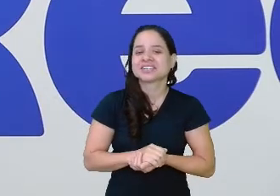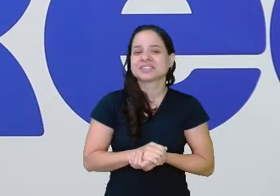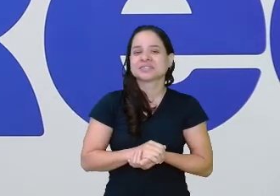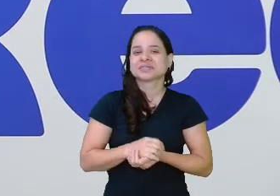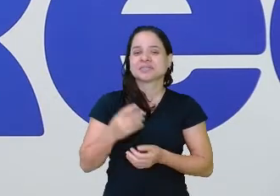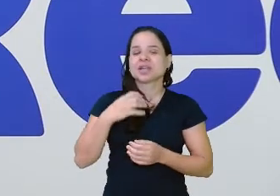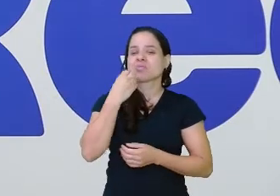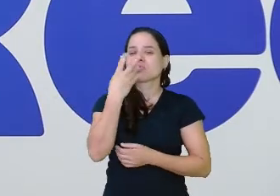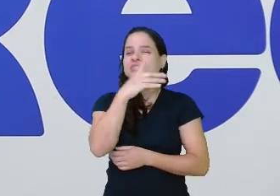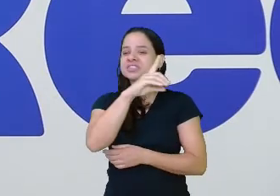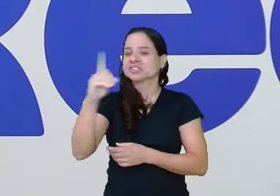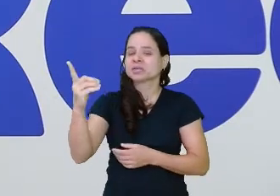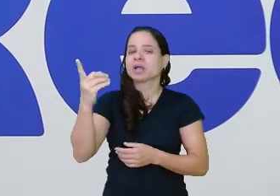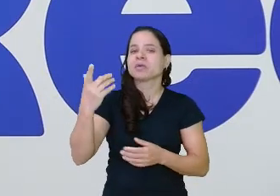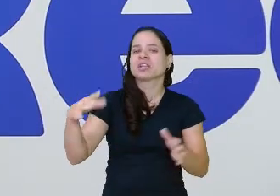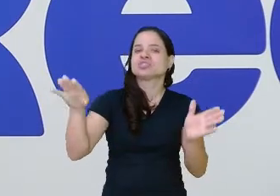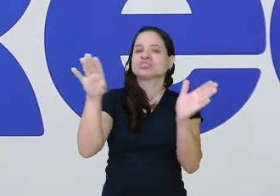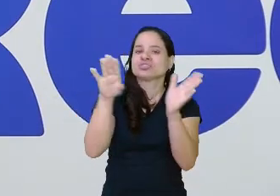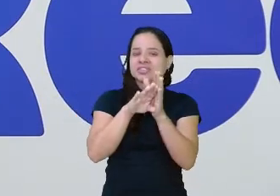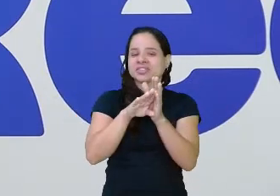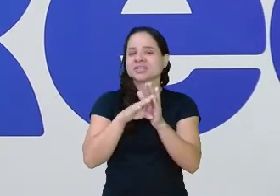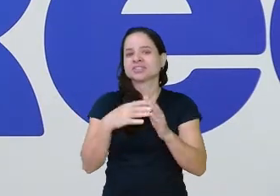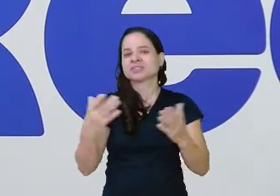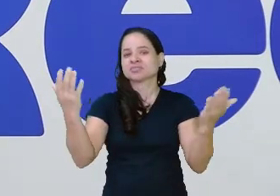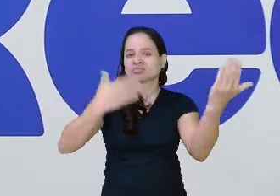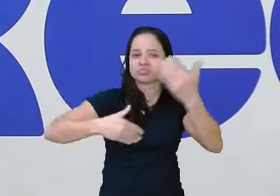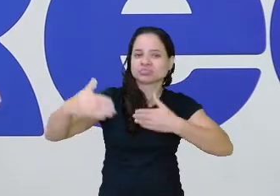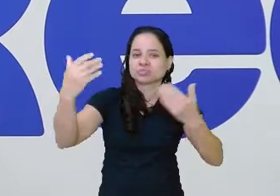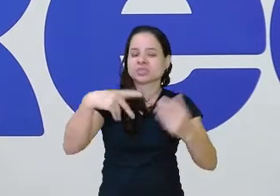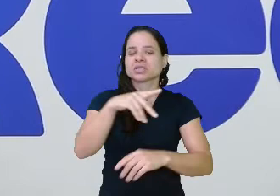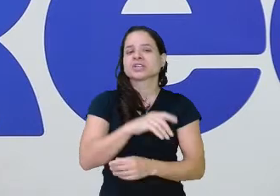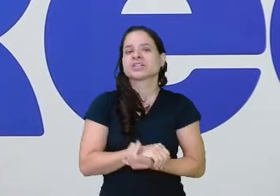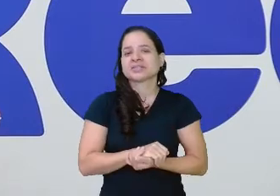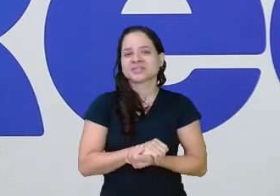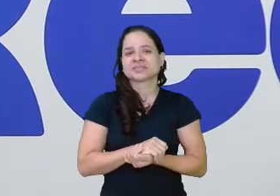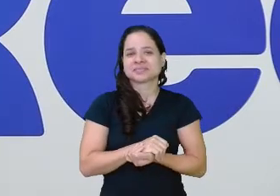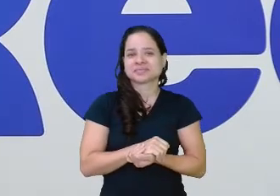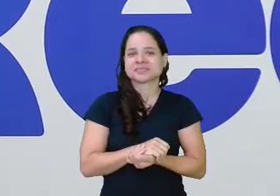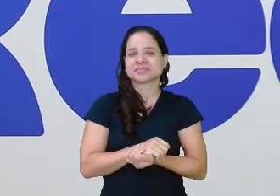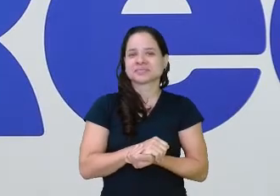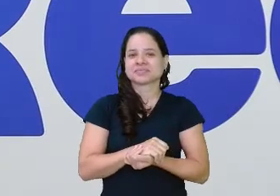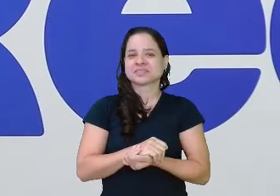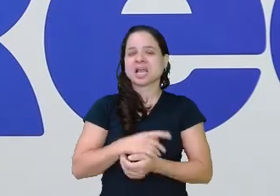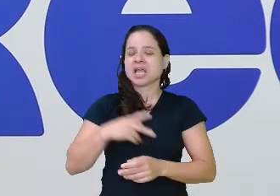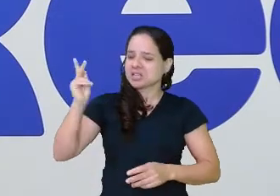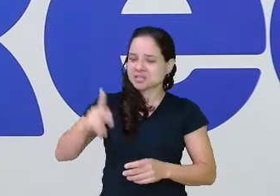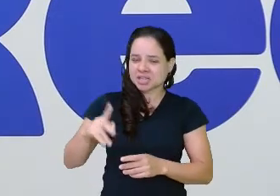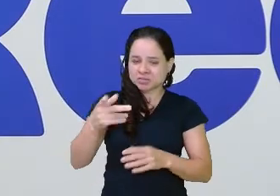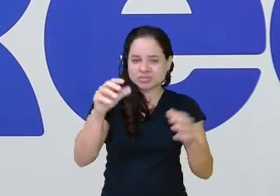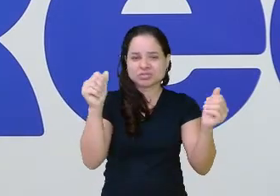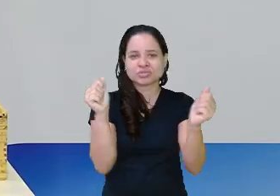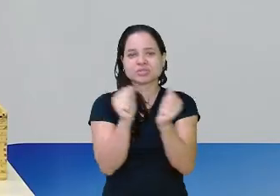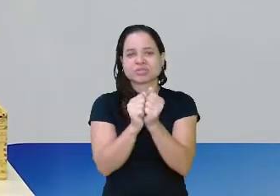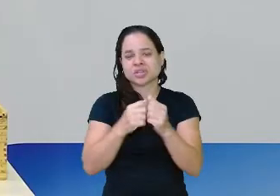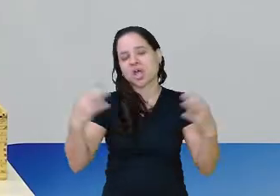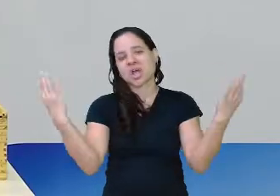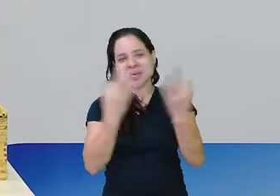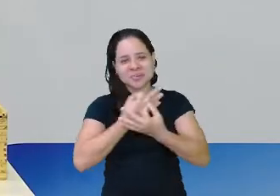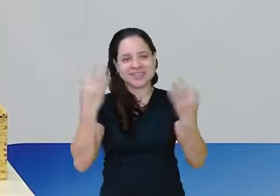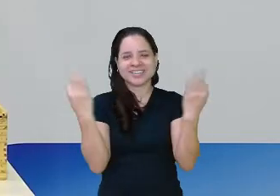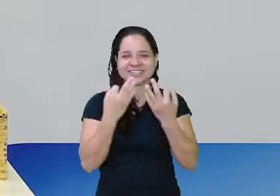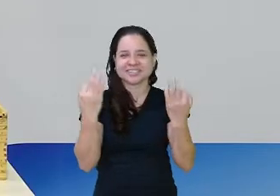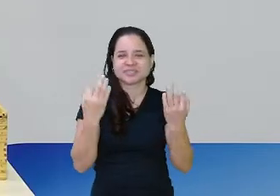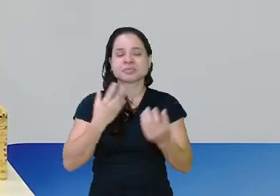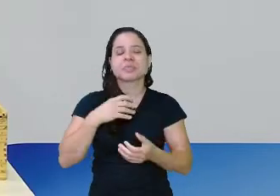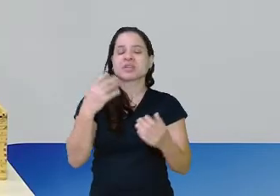aqui já dando bom dia, mas daqui a pouco chega, viu? Porque estava Luan, o pessoal do Matias, para variar, estão sempre aqui com a gente. Maravilhoso,